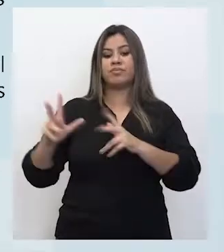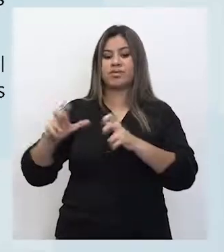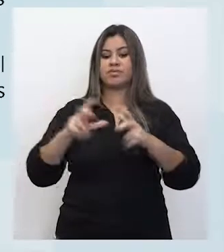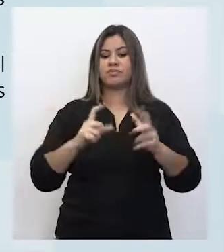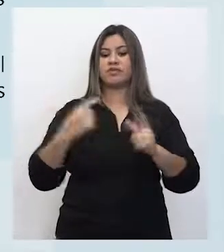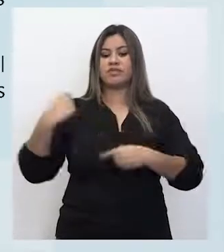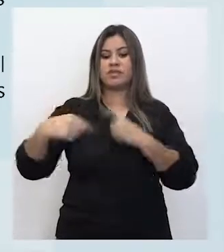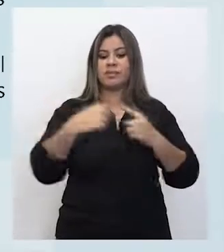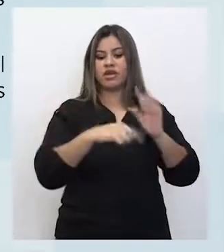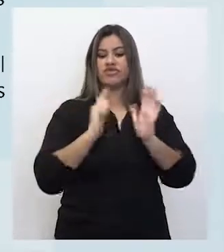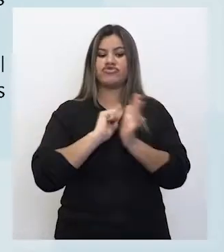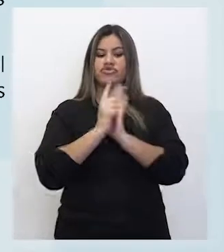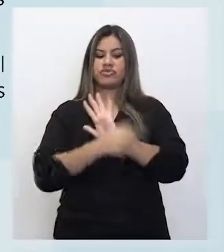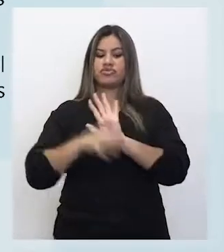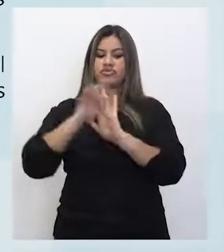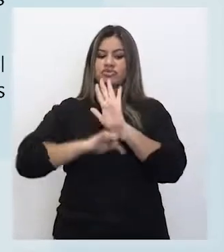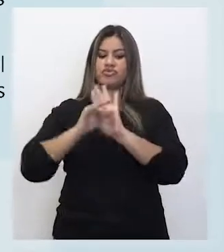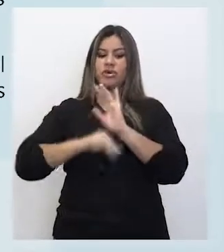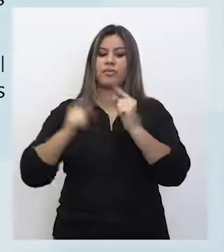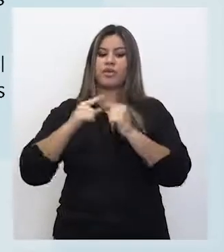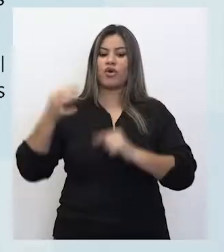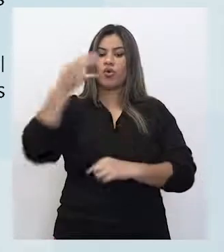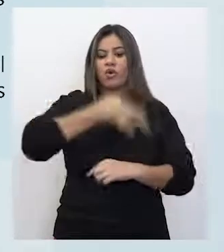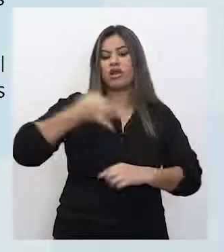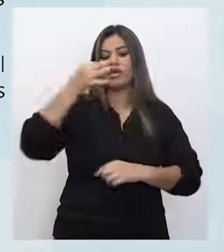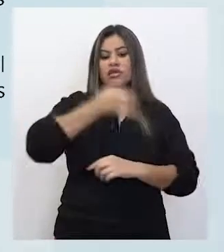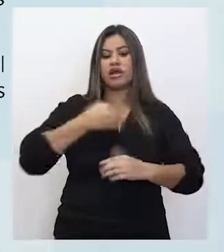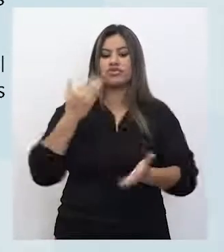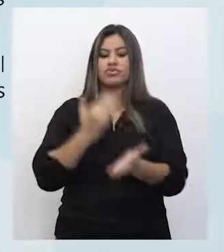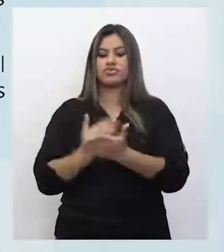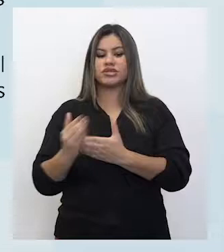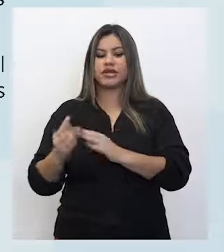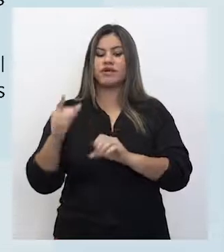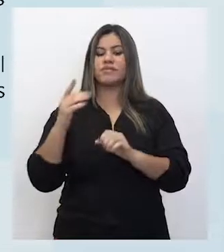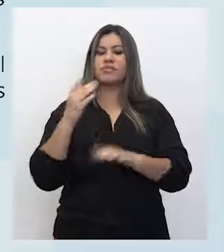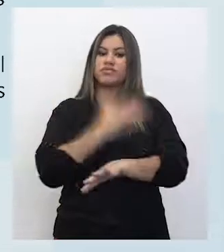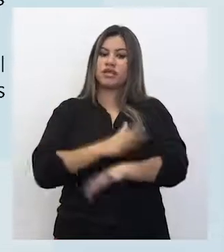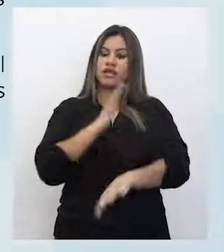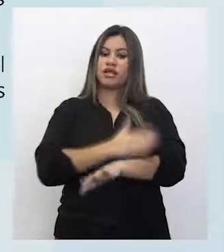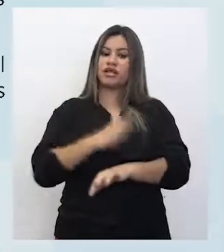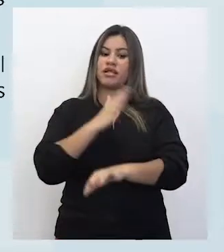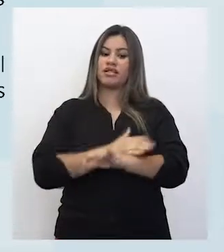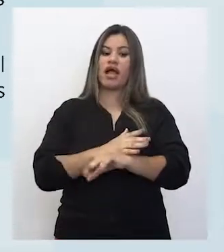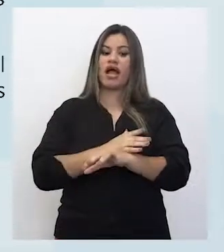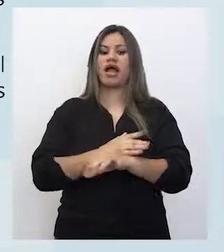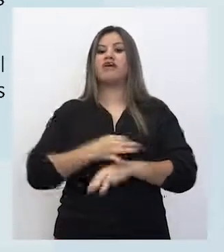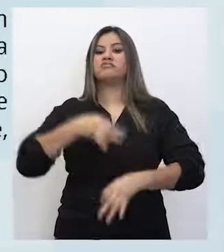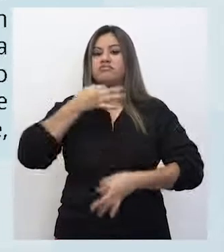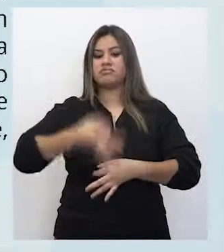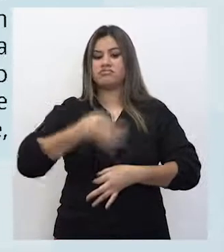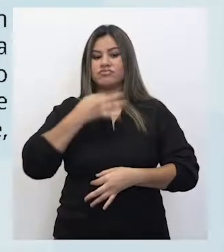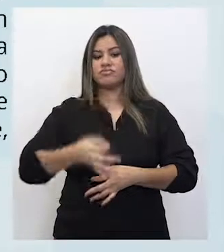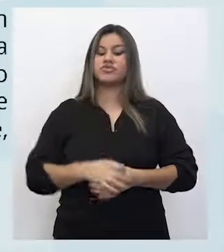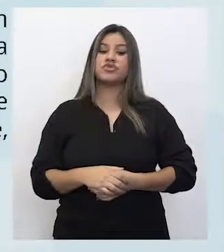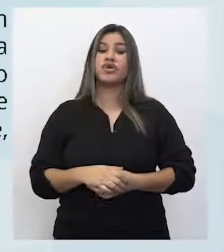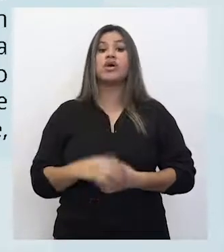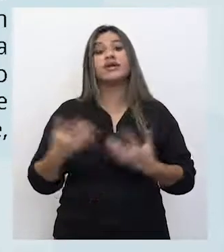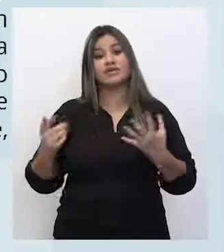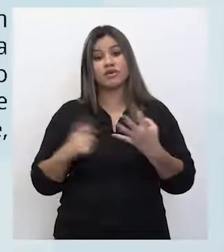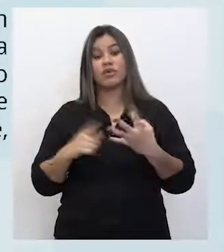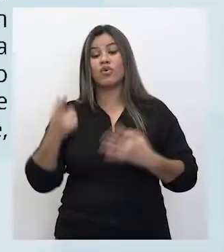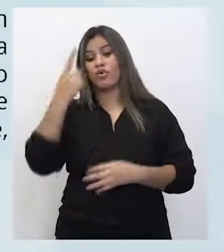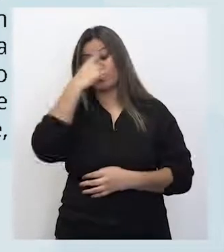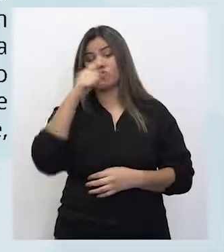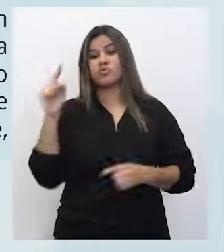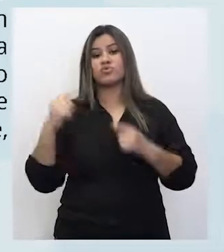gênero textual pausado na oralidade e que a partir dele podemos praticar a argumentação. Então, essa última aí, a gente foi fazendo